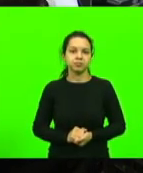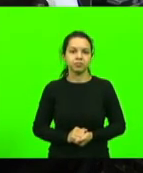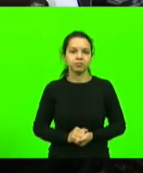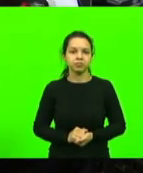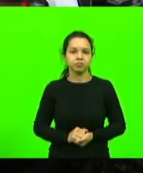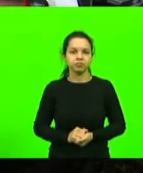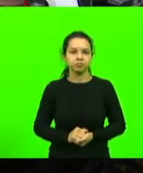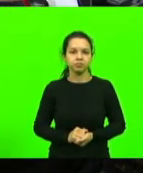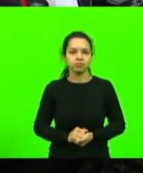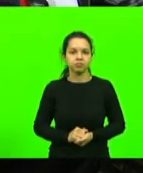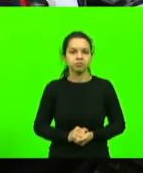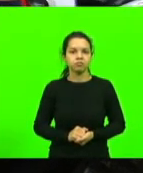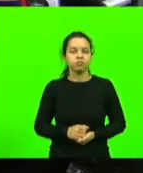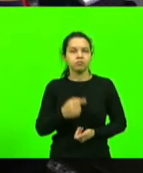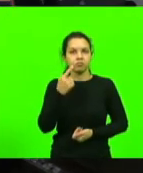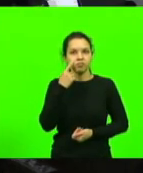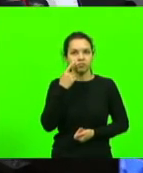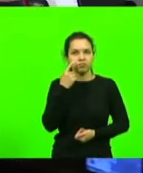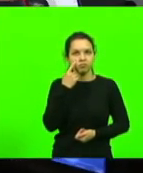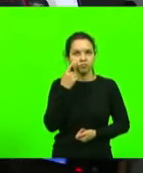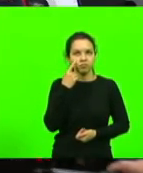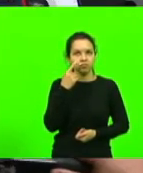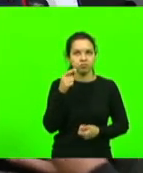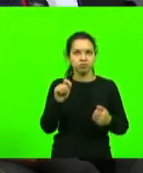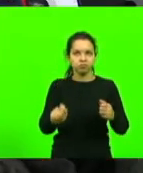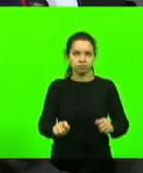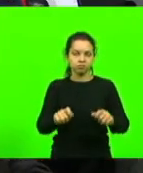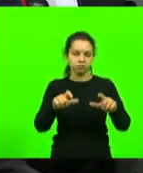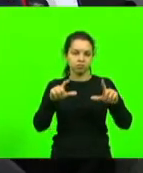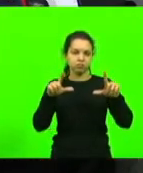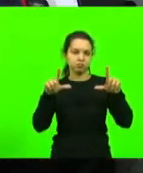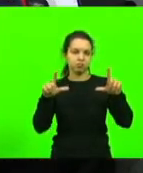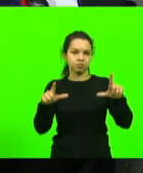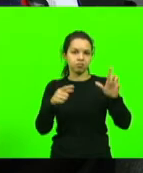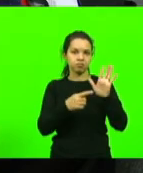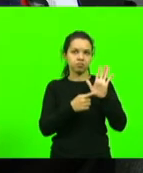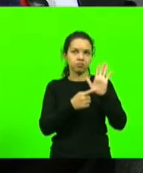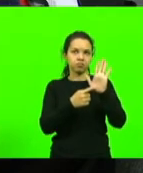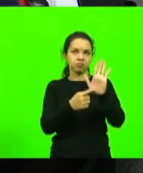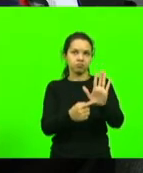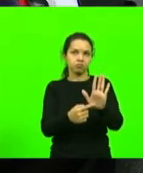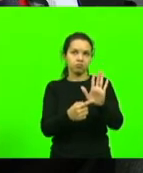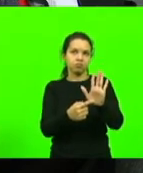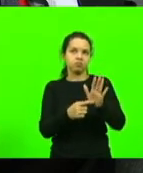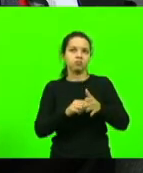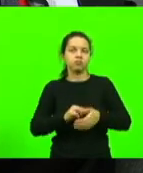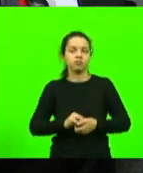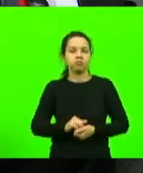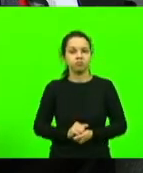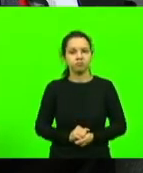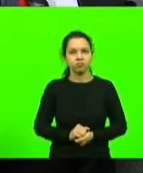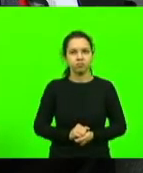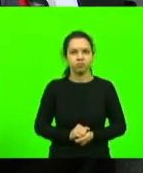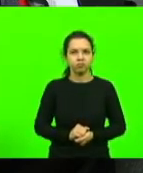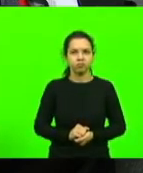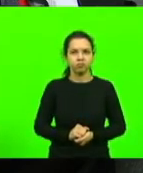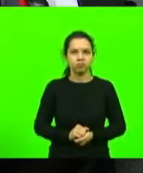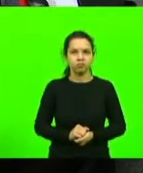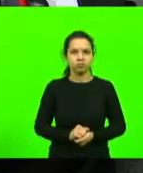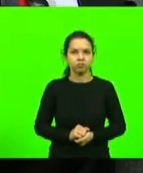e eu vou abrir aqui uma a apresentação E aí